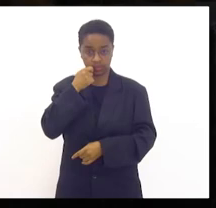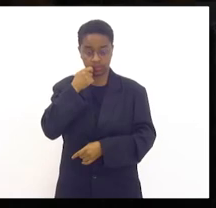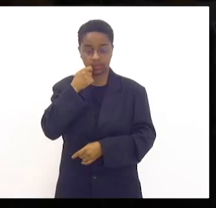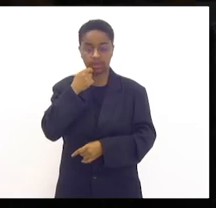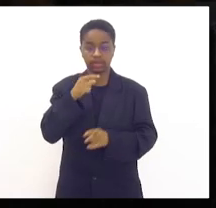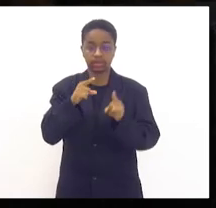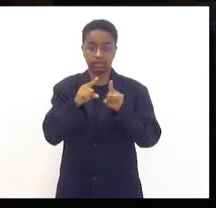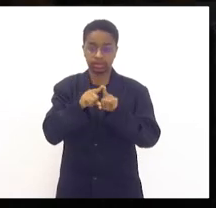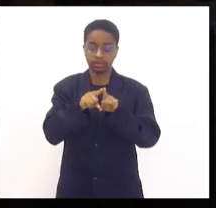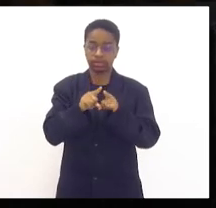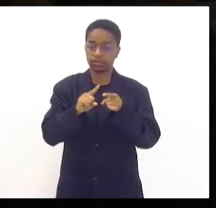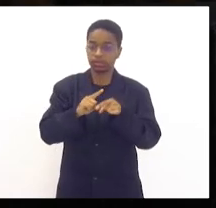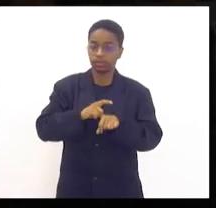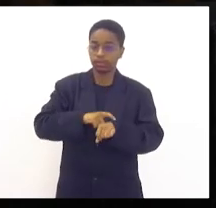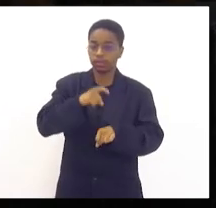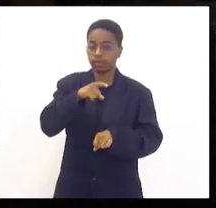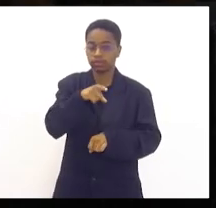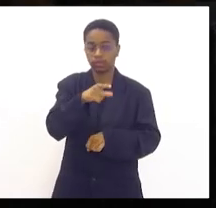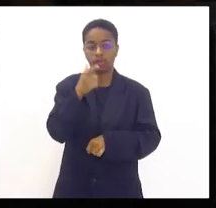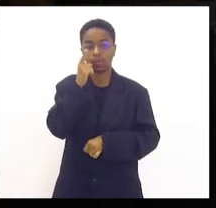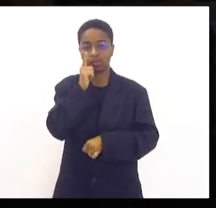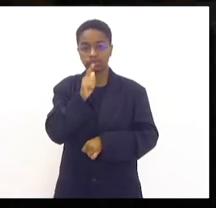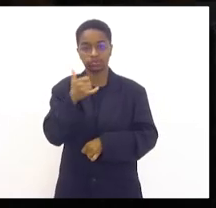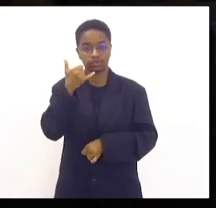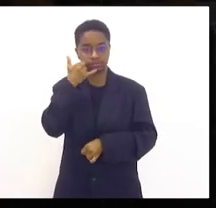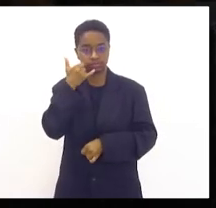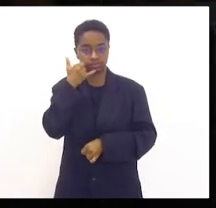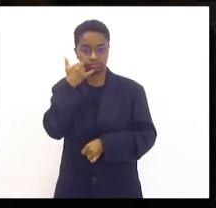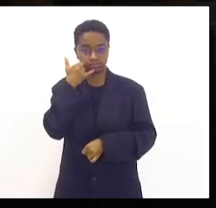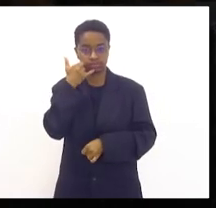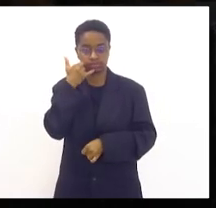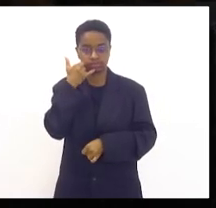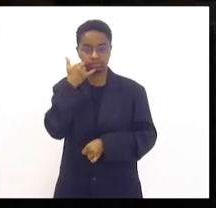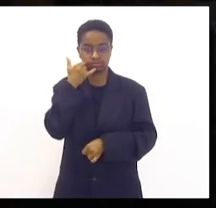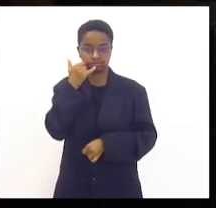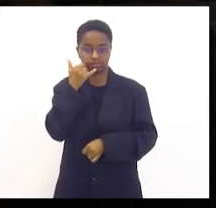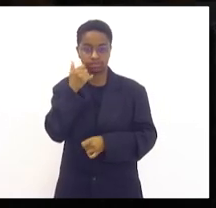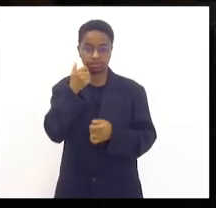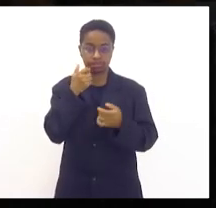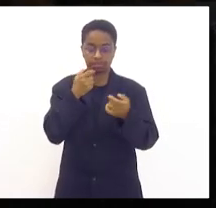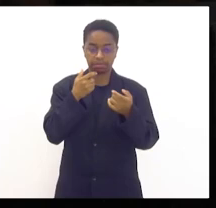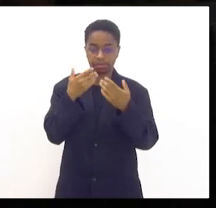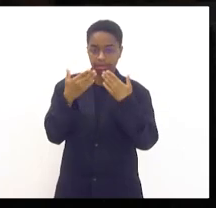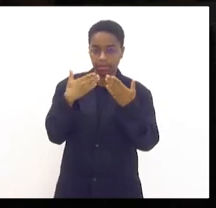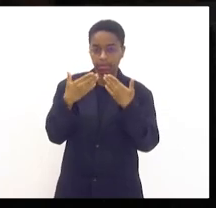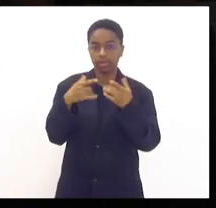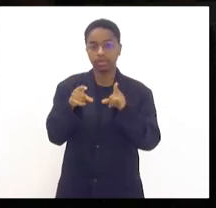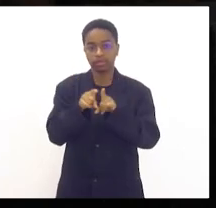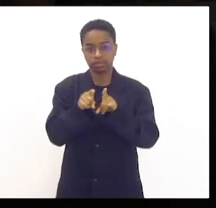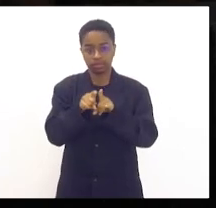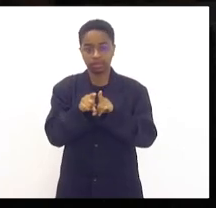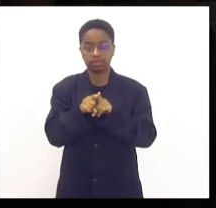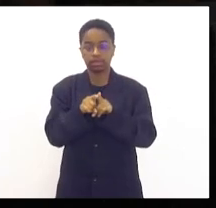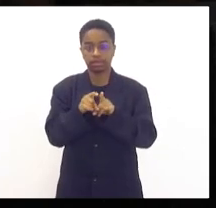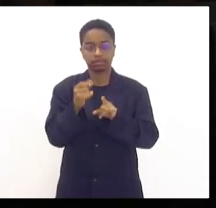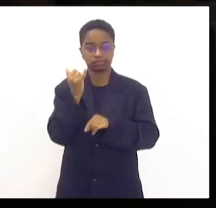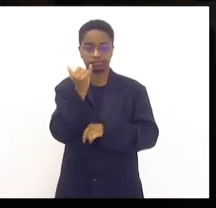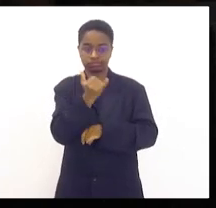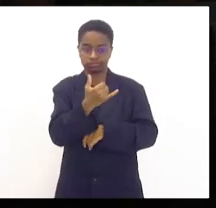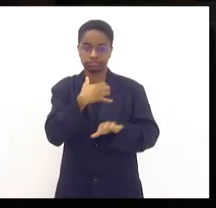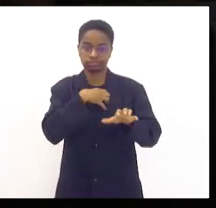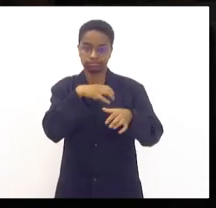assim que a senhora pôde acessar o telefone, também lhe hipotecou